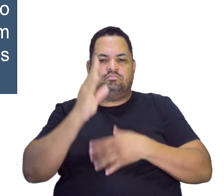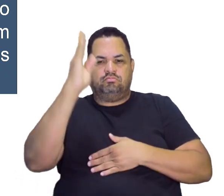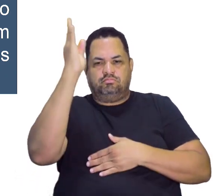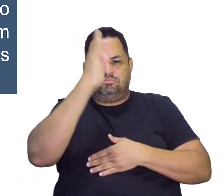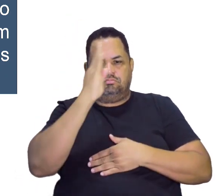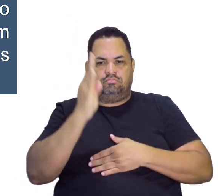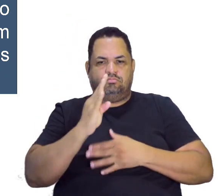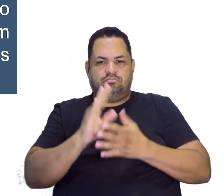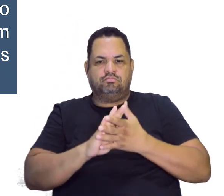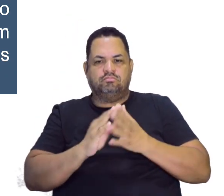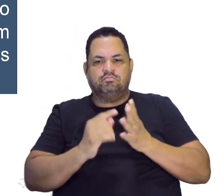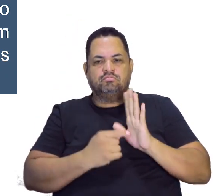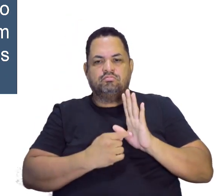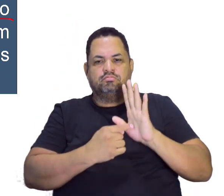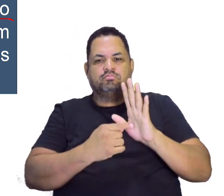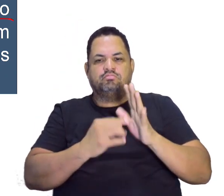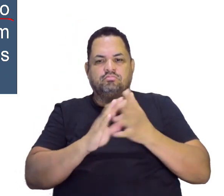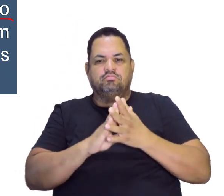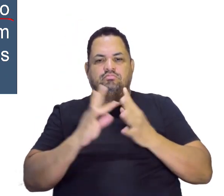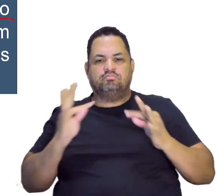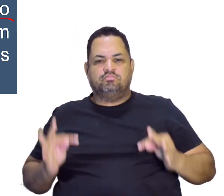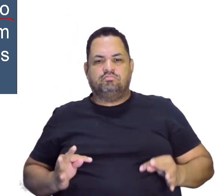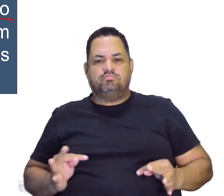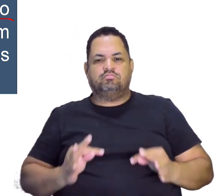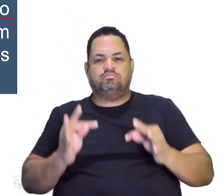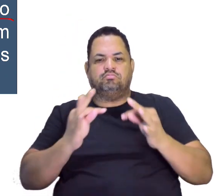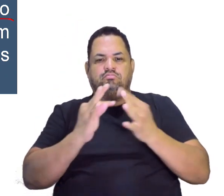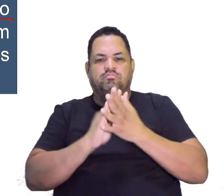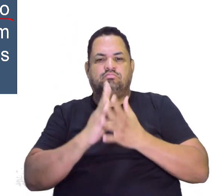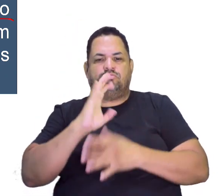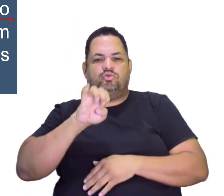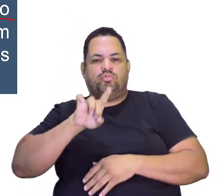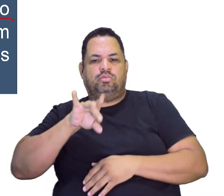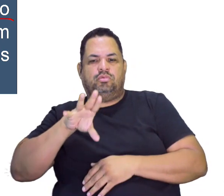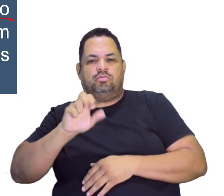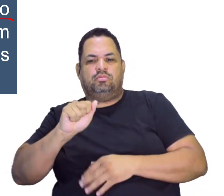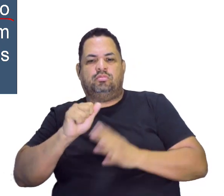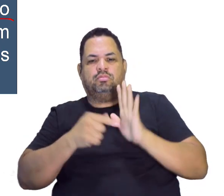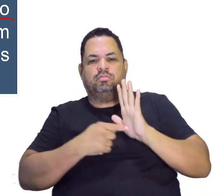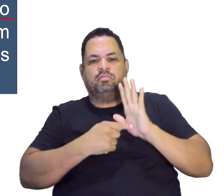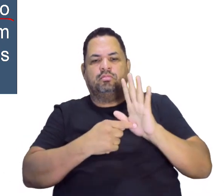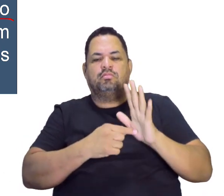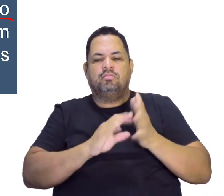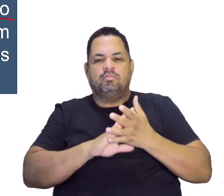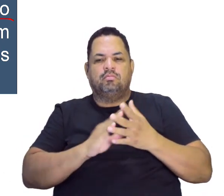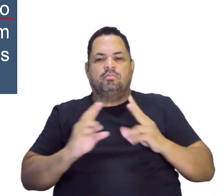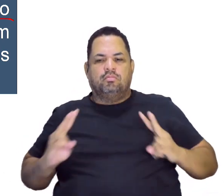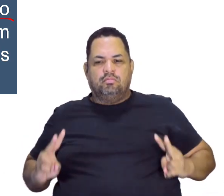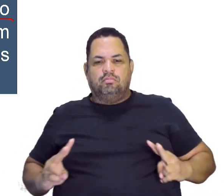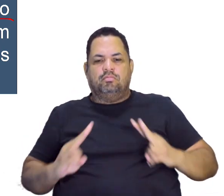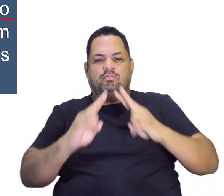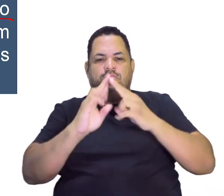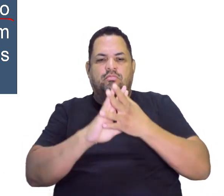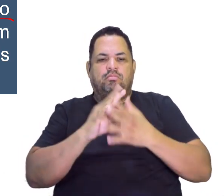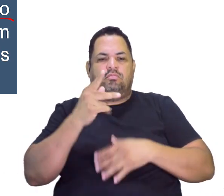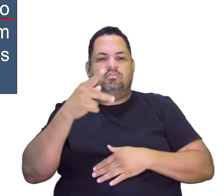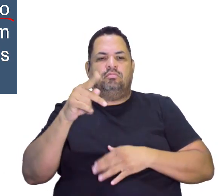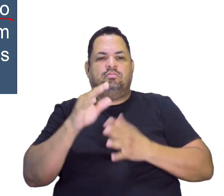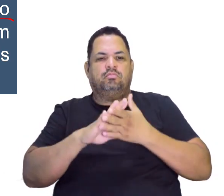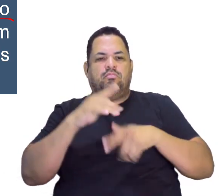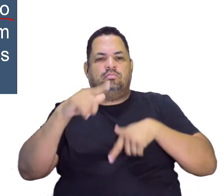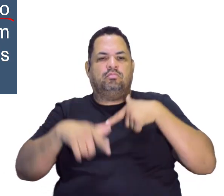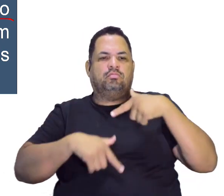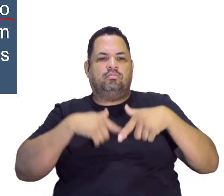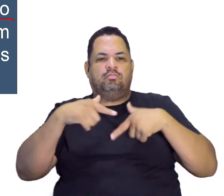trouxe a técnica do cubismo apresentada em Paris para os seus trabalhos Então você veja